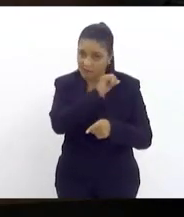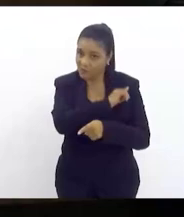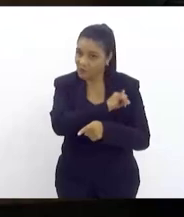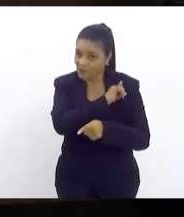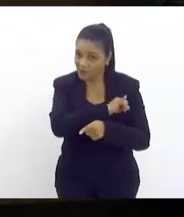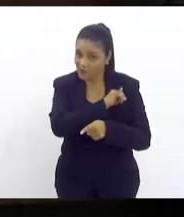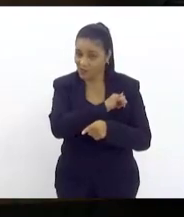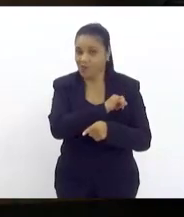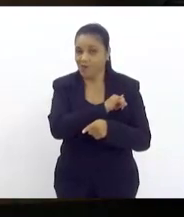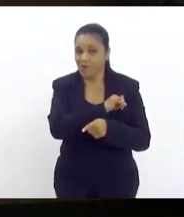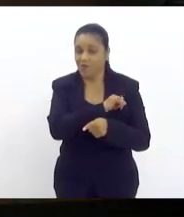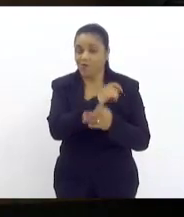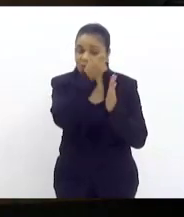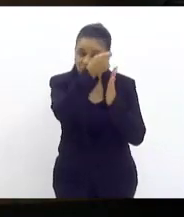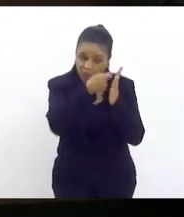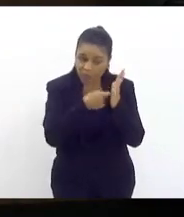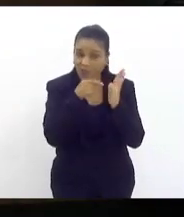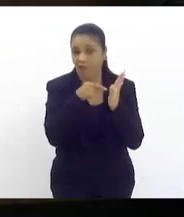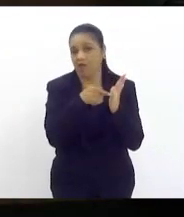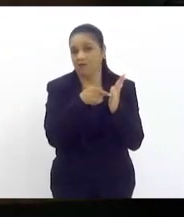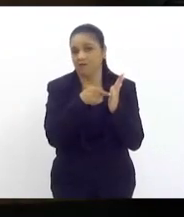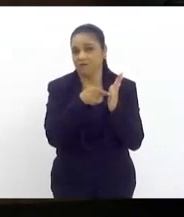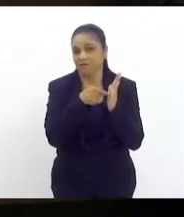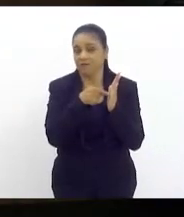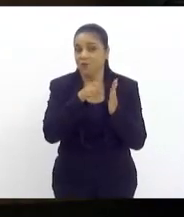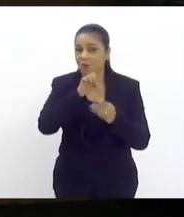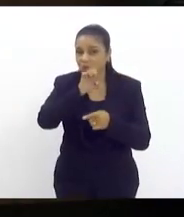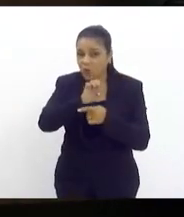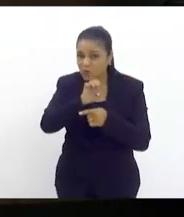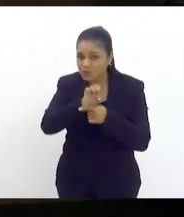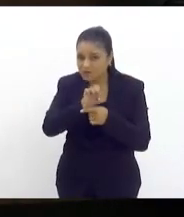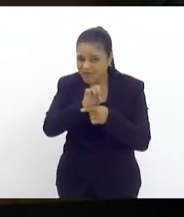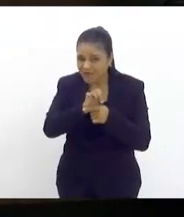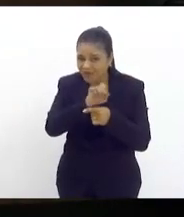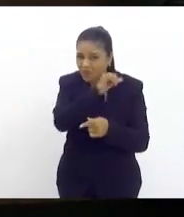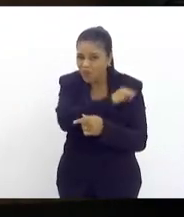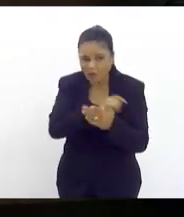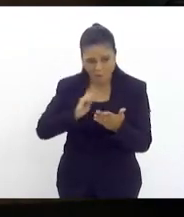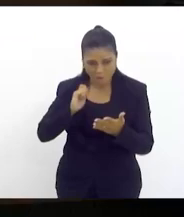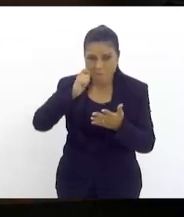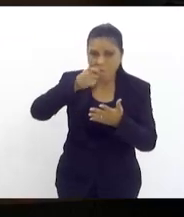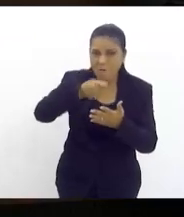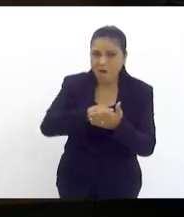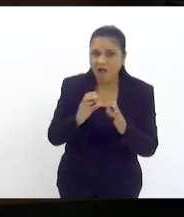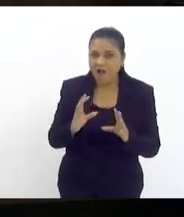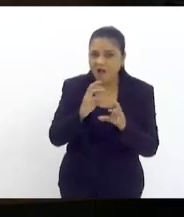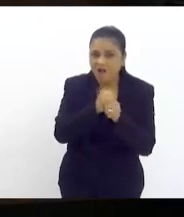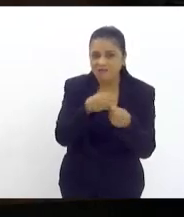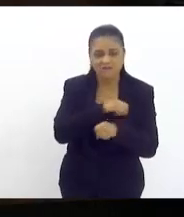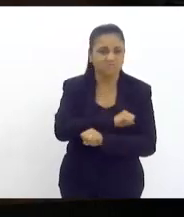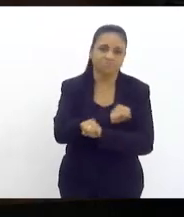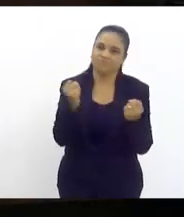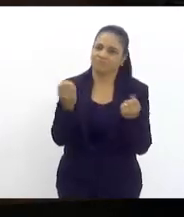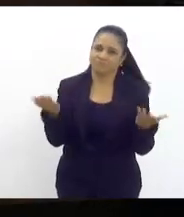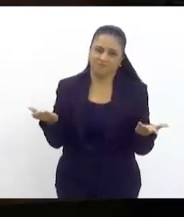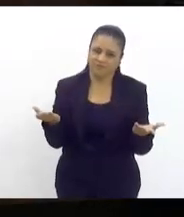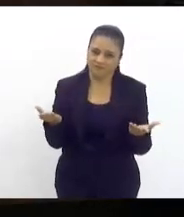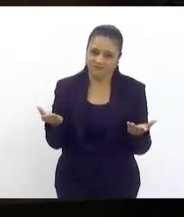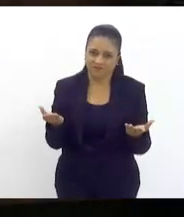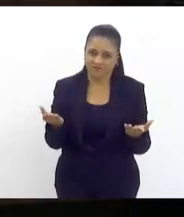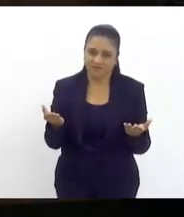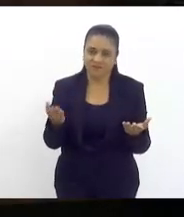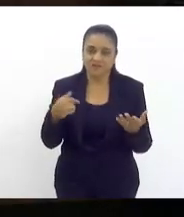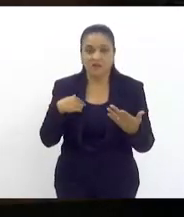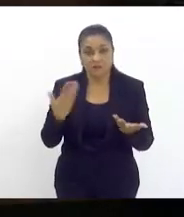conforme consta no próprio texto, o Estado do Rio de Janeiro ainda tem que pagar as contas, aí é demais e, salvo o